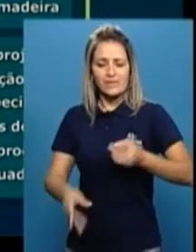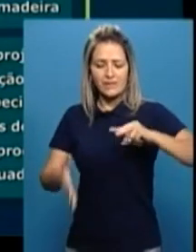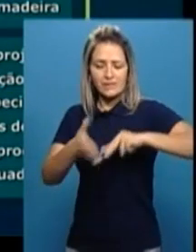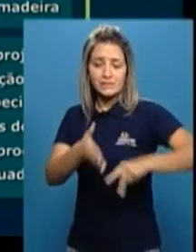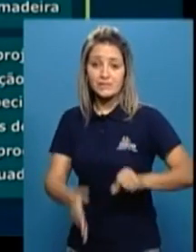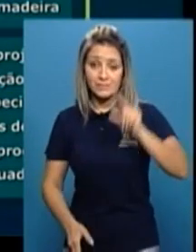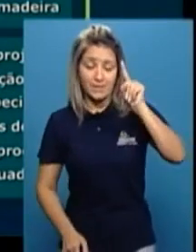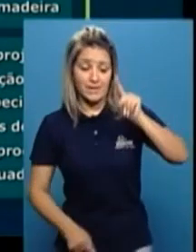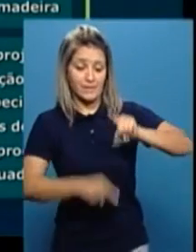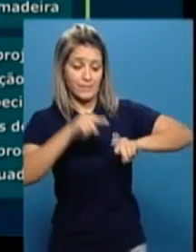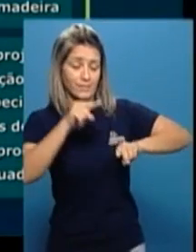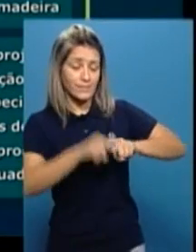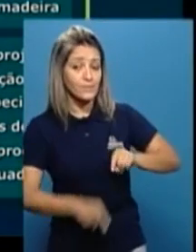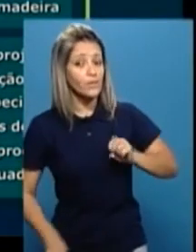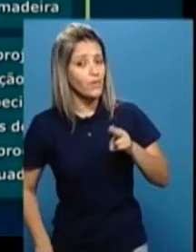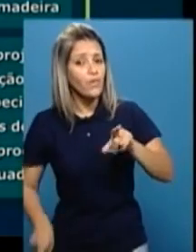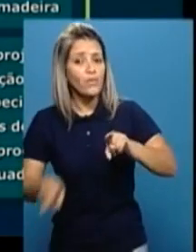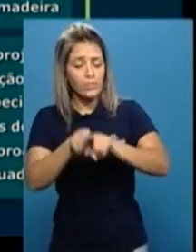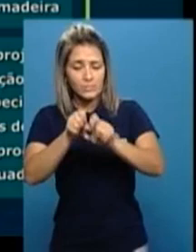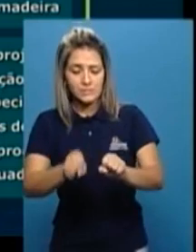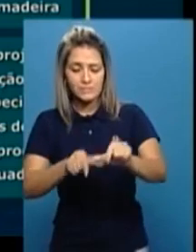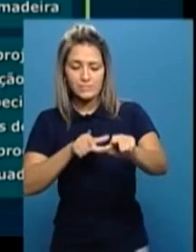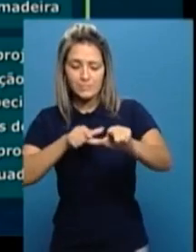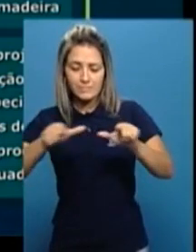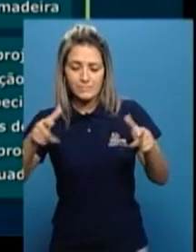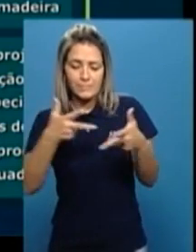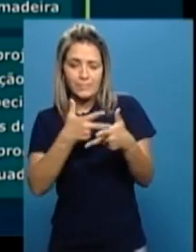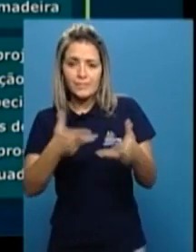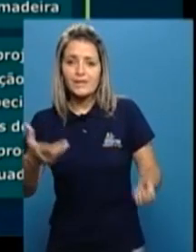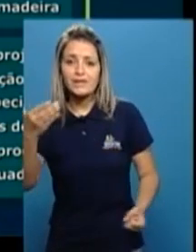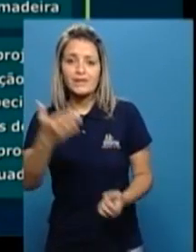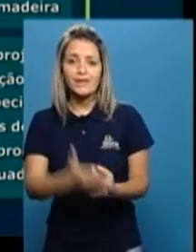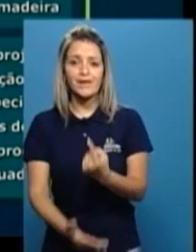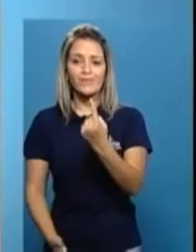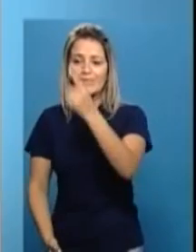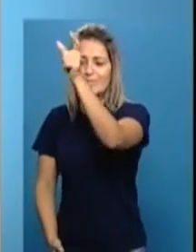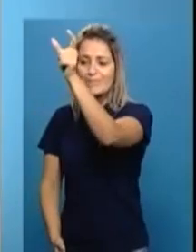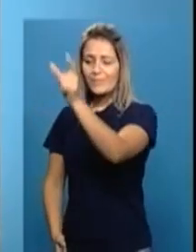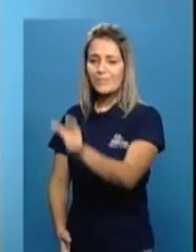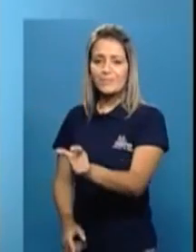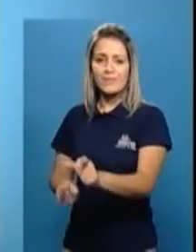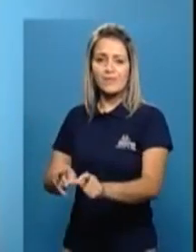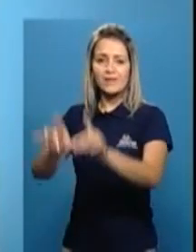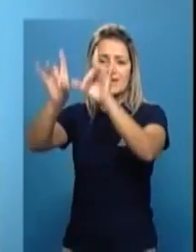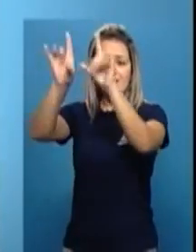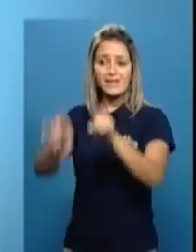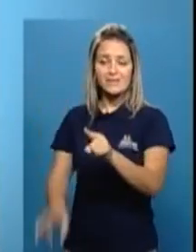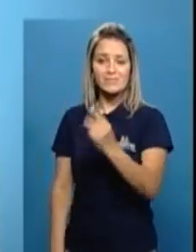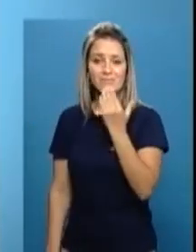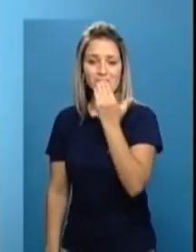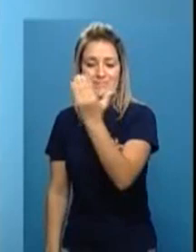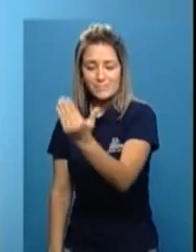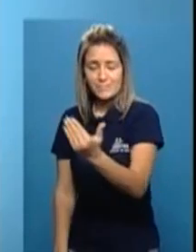os bens ou os serviços desenvolvidos para um cliente específico. Neste